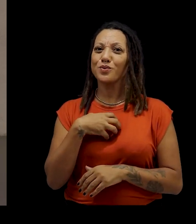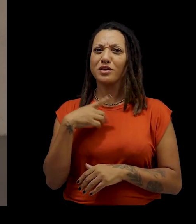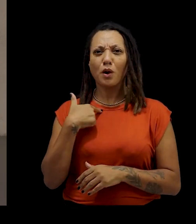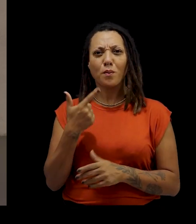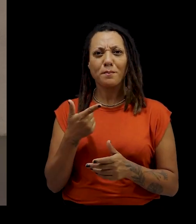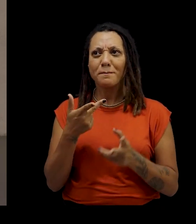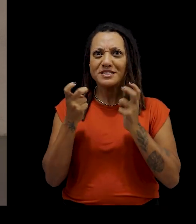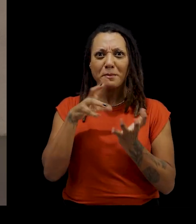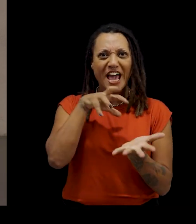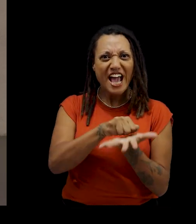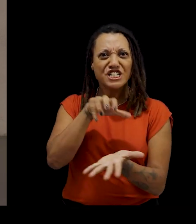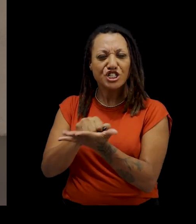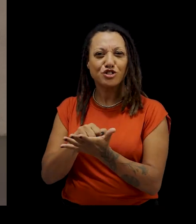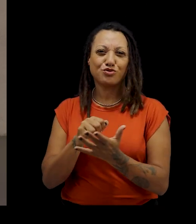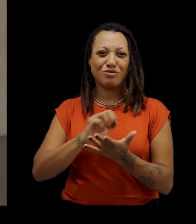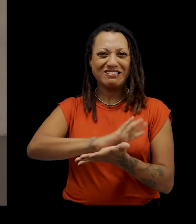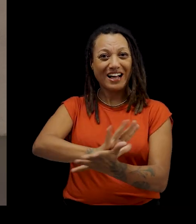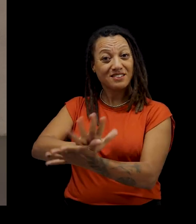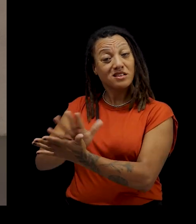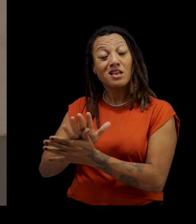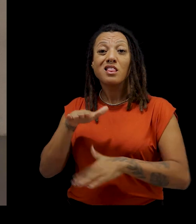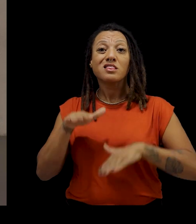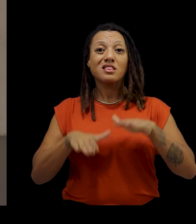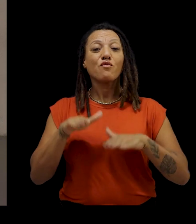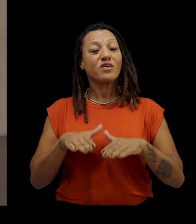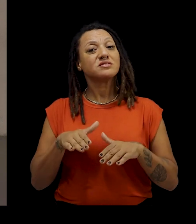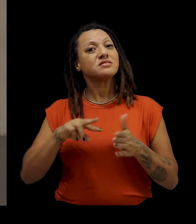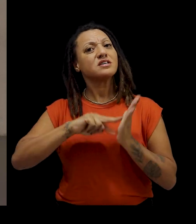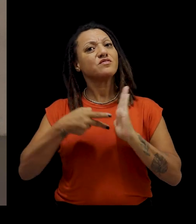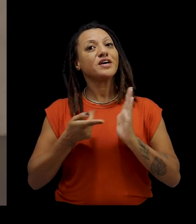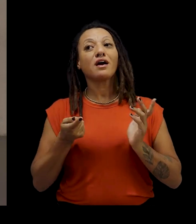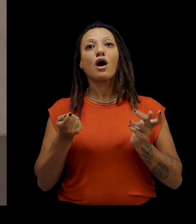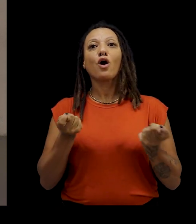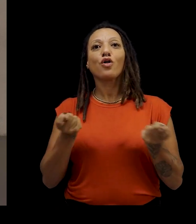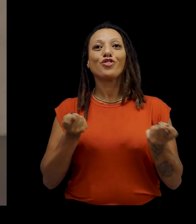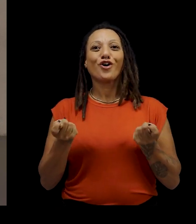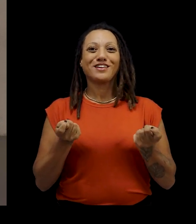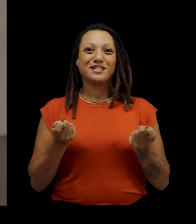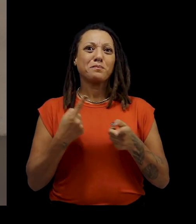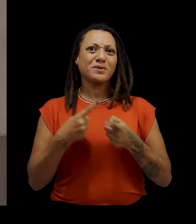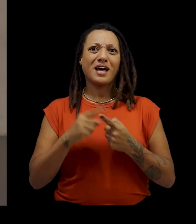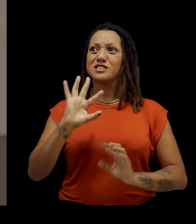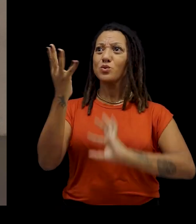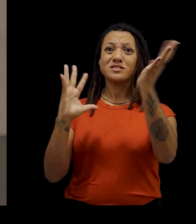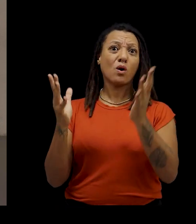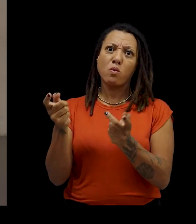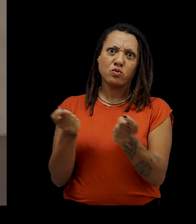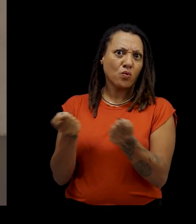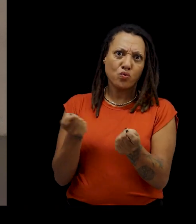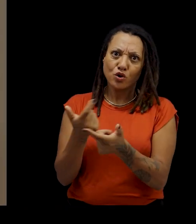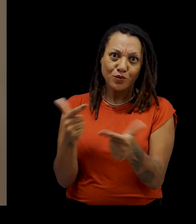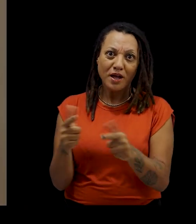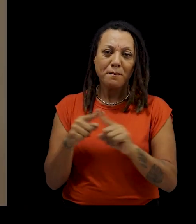eu acho que talvez, de alguma maneira, esses registros dessas catástrofes também é uma tentativa, talvez, de controle também de uma situação que